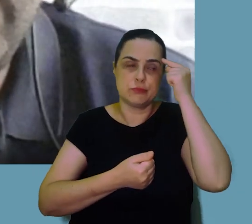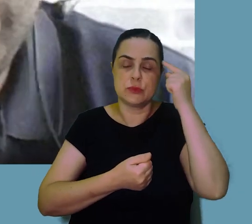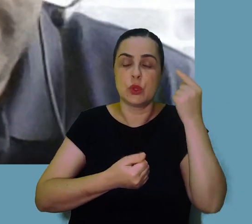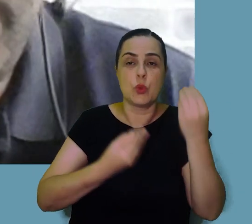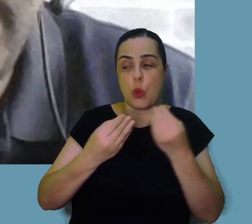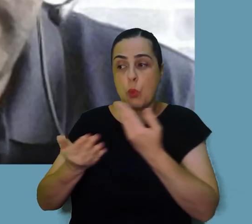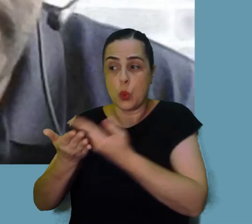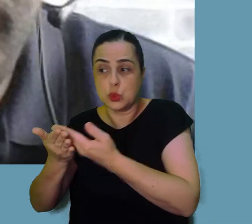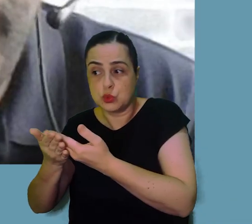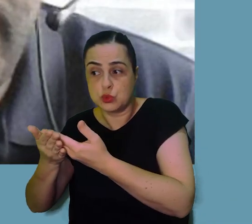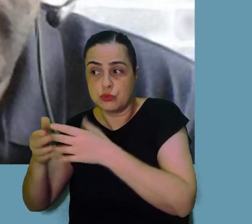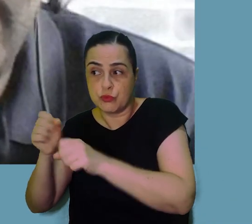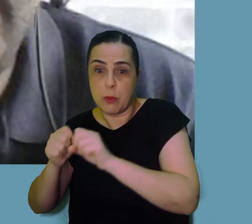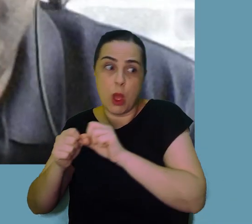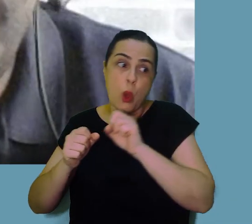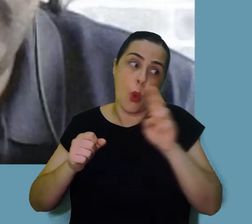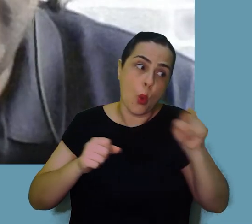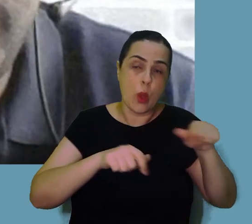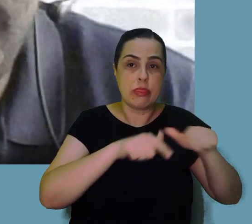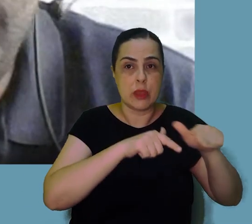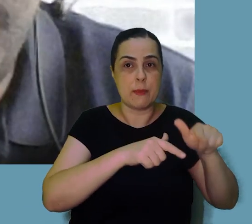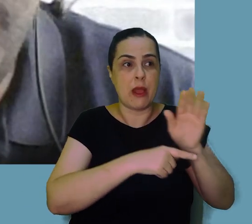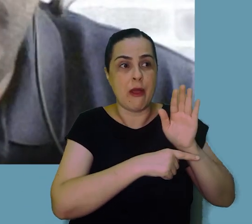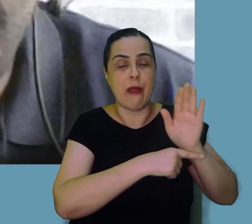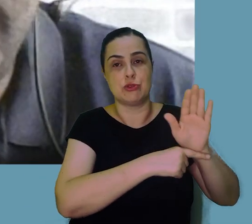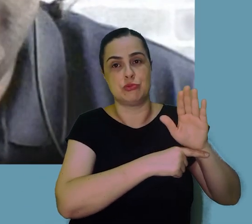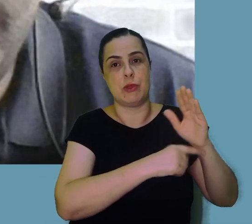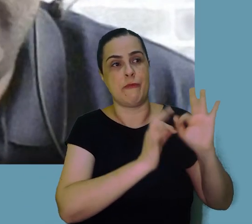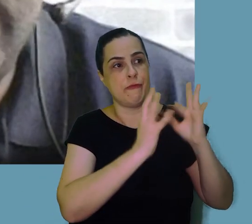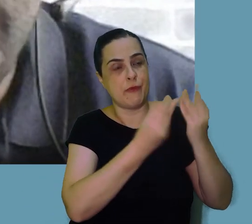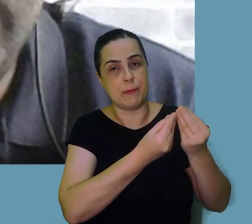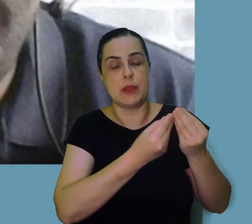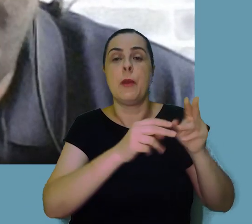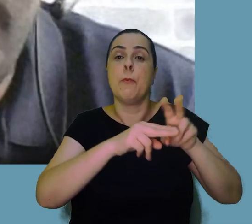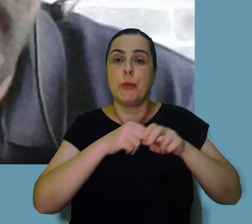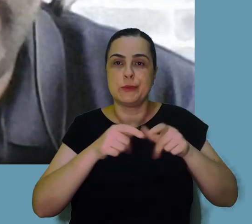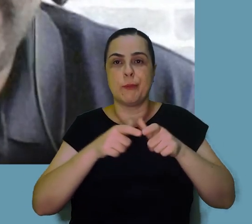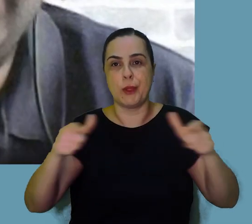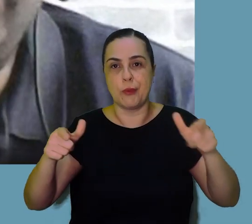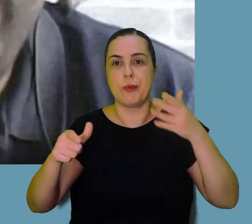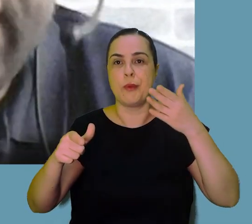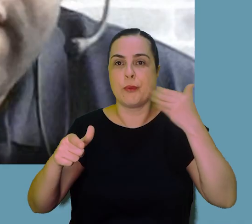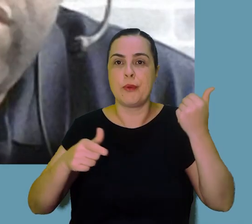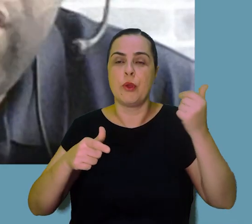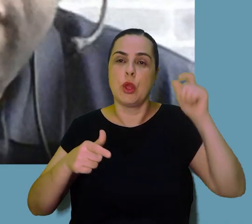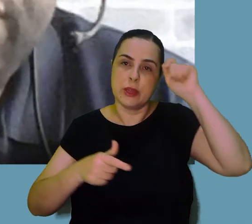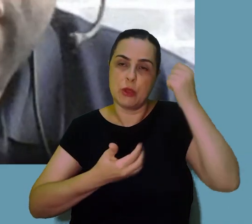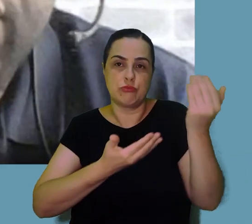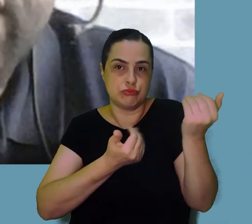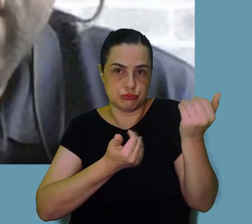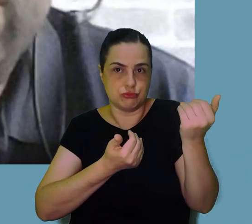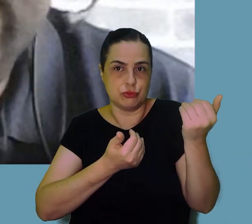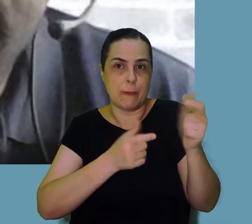garantia da sustentabilidade dessa família. Então, por isso que a gente tem um número muito grande de jovens negros na informalidade. Diferente dos